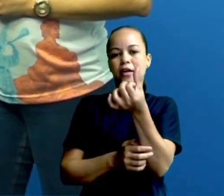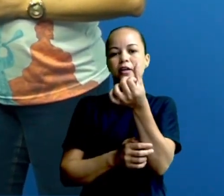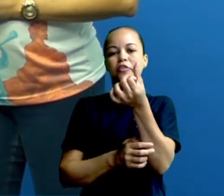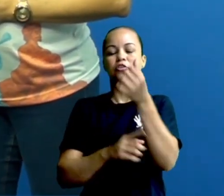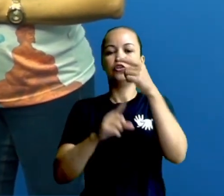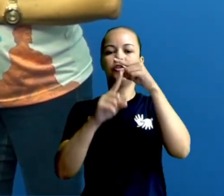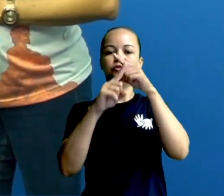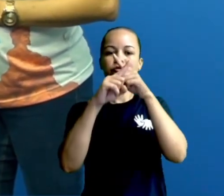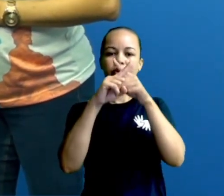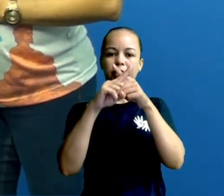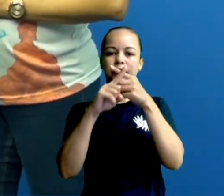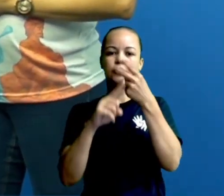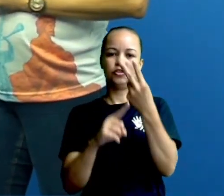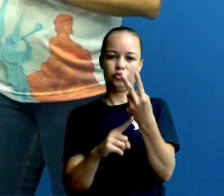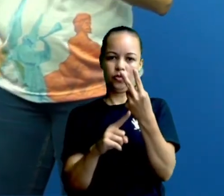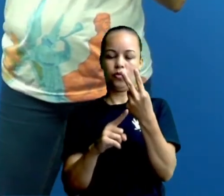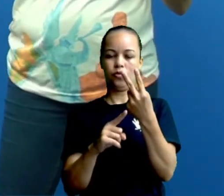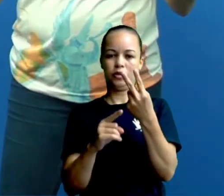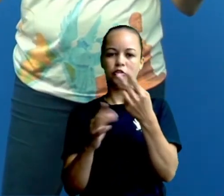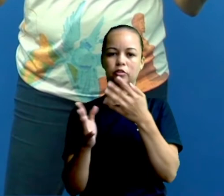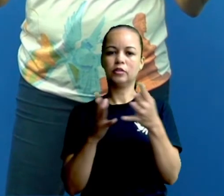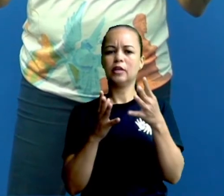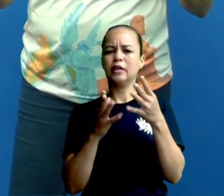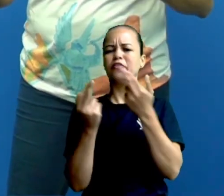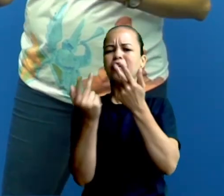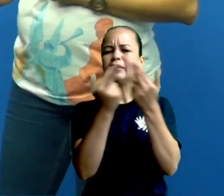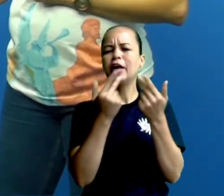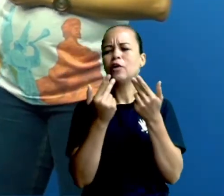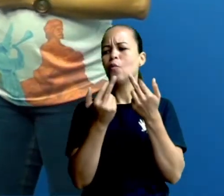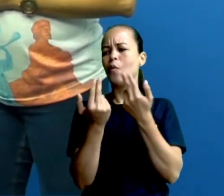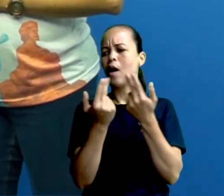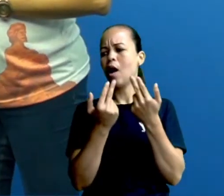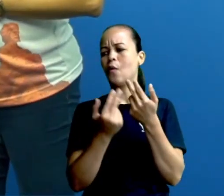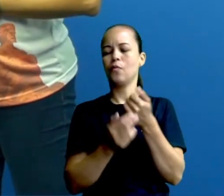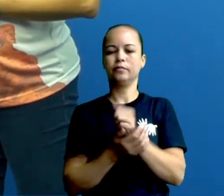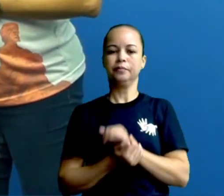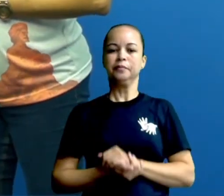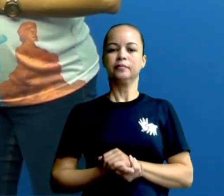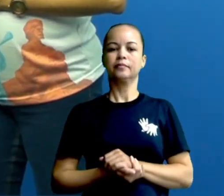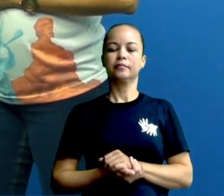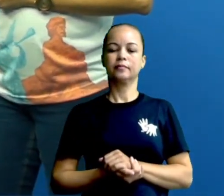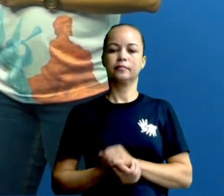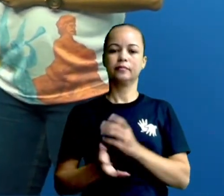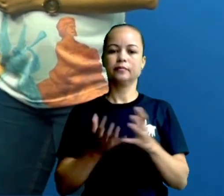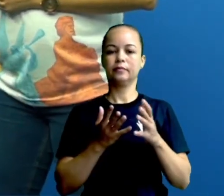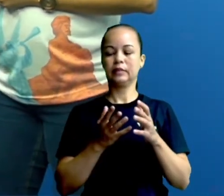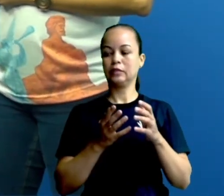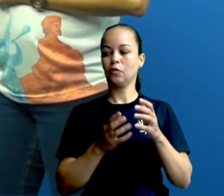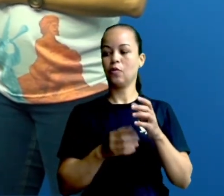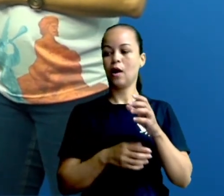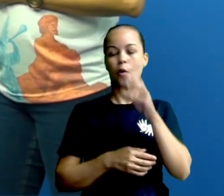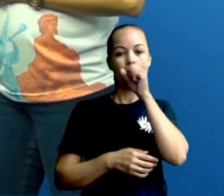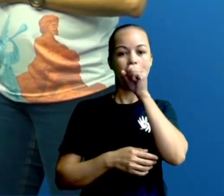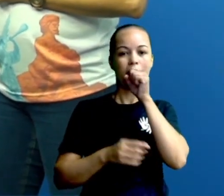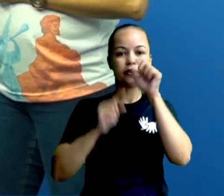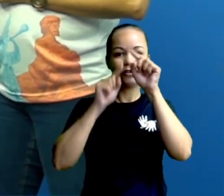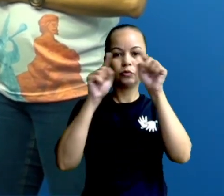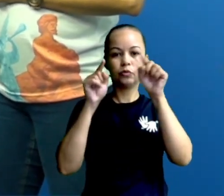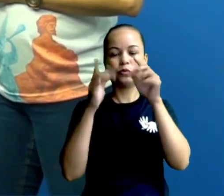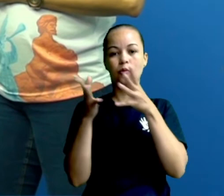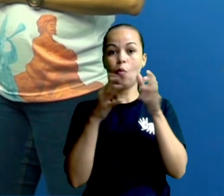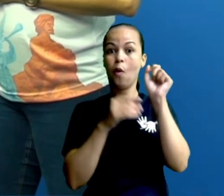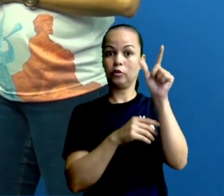vezes 2 mais 2 vezes 2. Vai dar o mesmo resultado. Tá? Retângulo laranja. Então, quanto a gente teve no retângulo